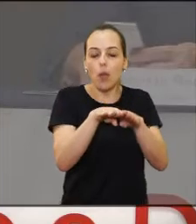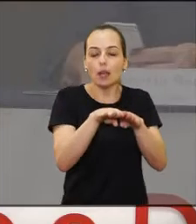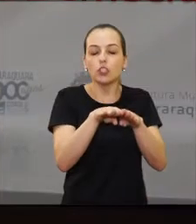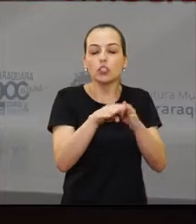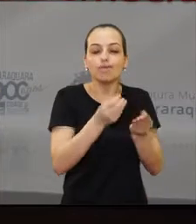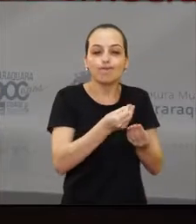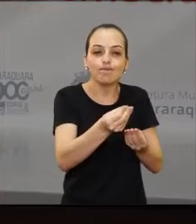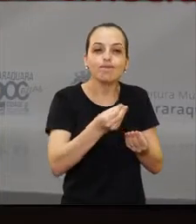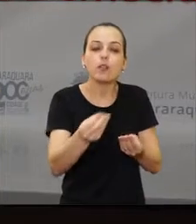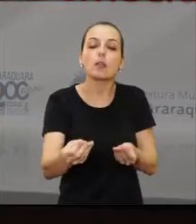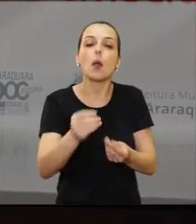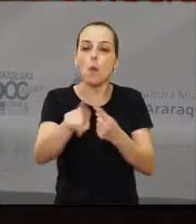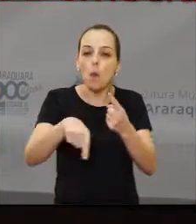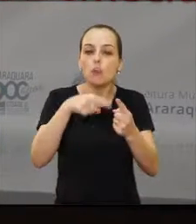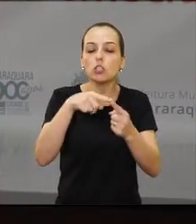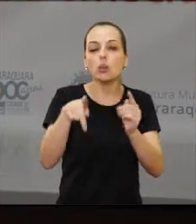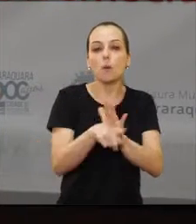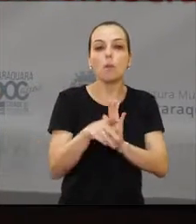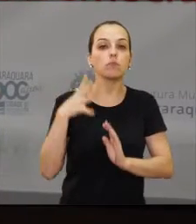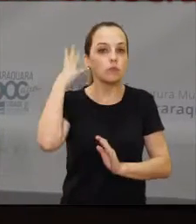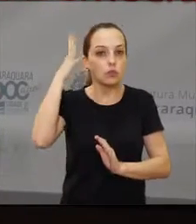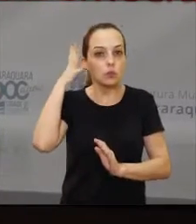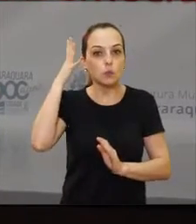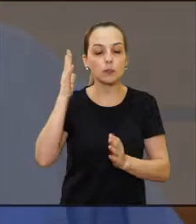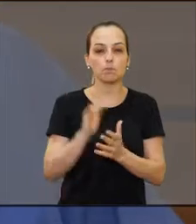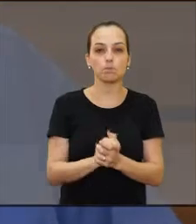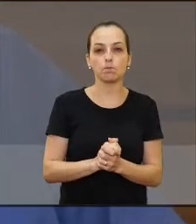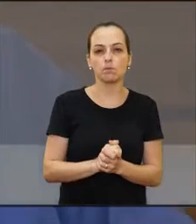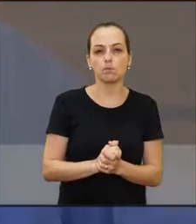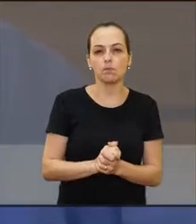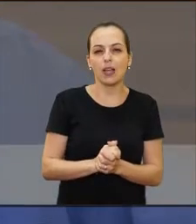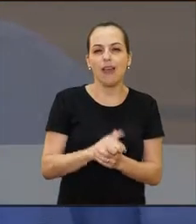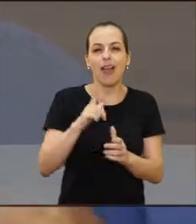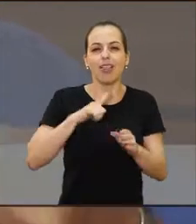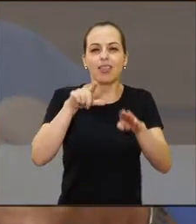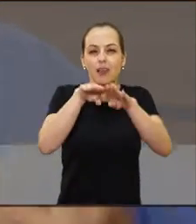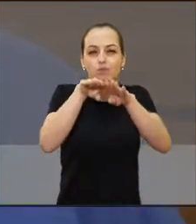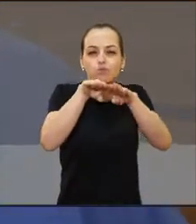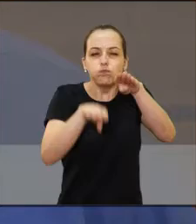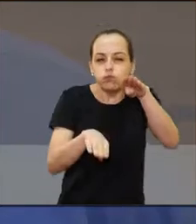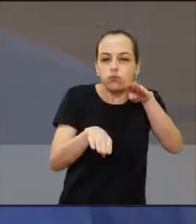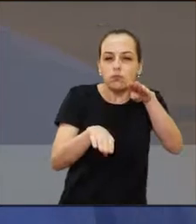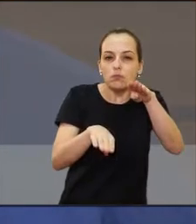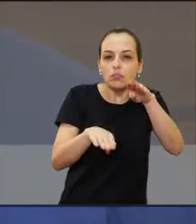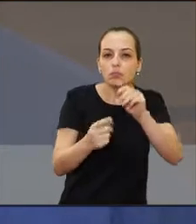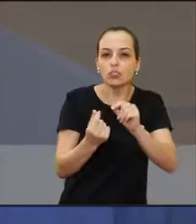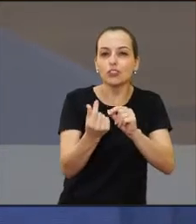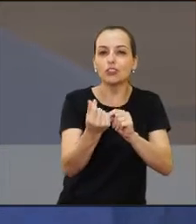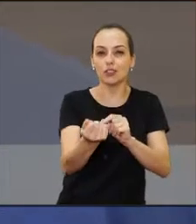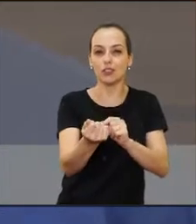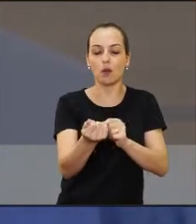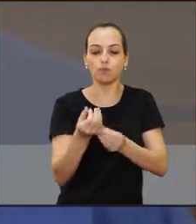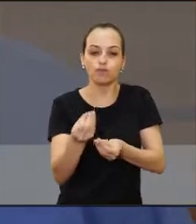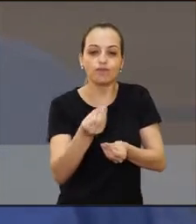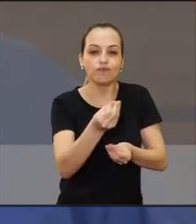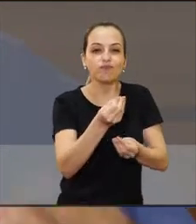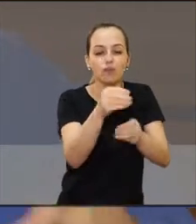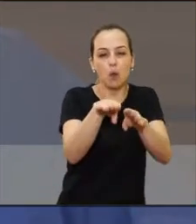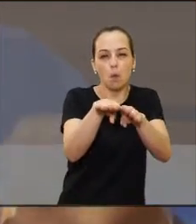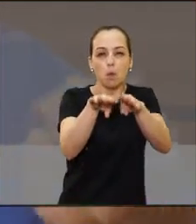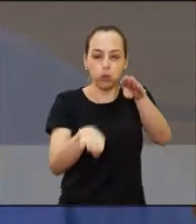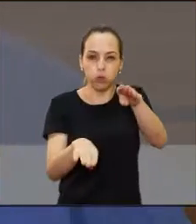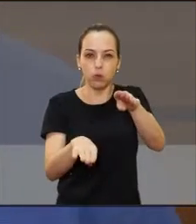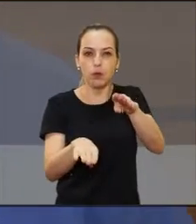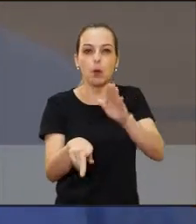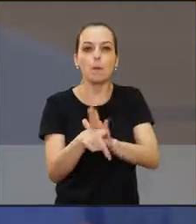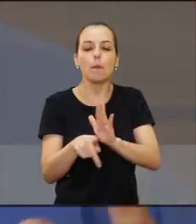na distribuição de renda são os objetivos do debate. Existe um desequilíbrio profundo na distribuição das rendas, na distribuição dos